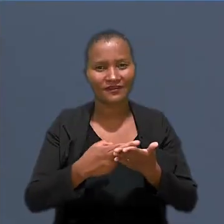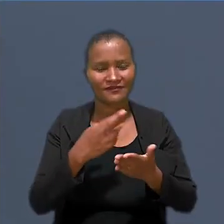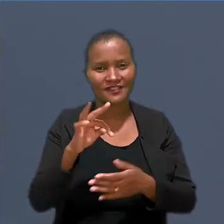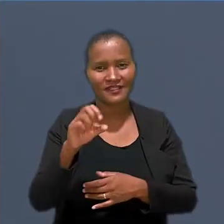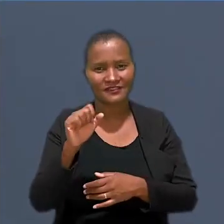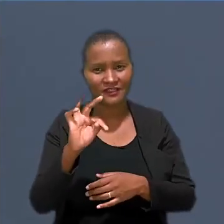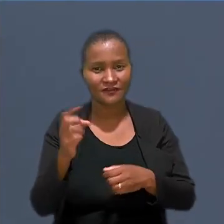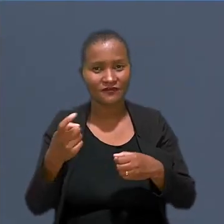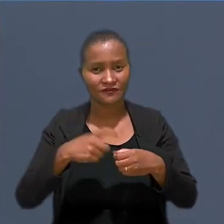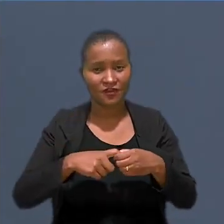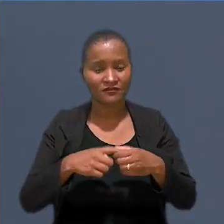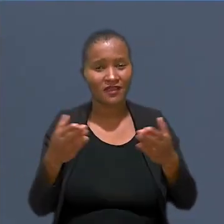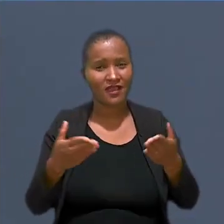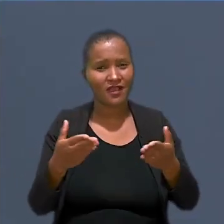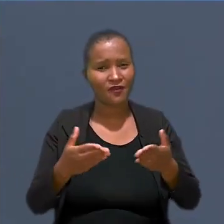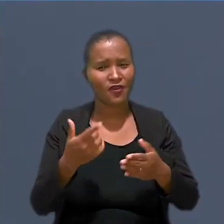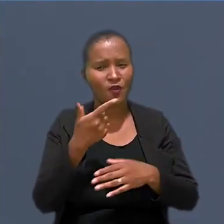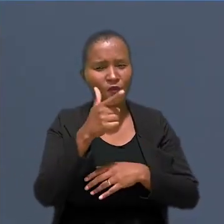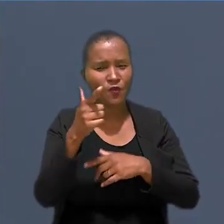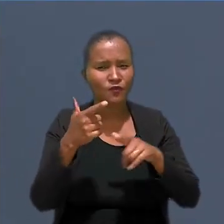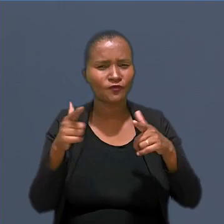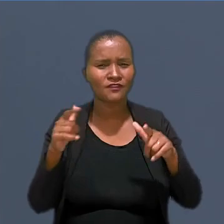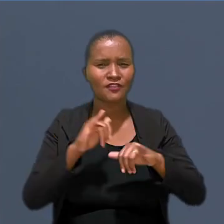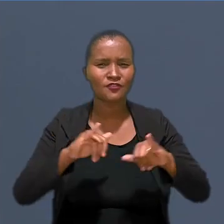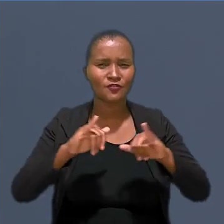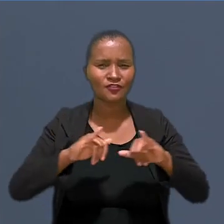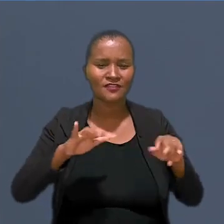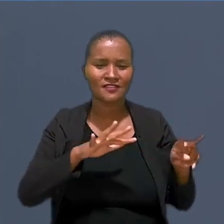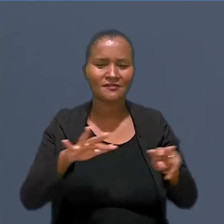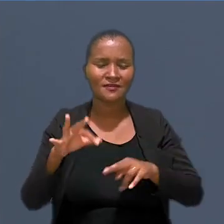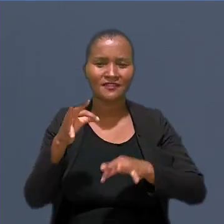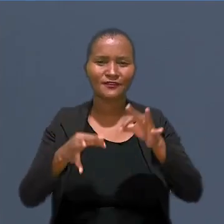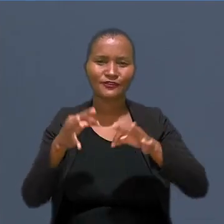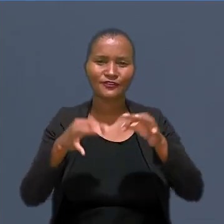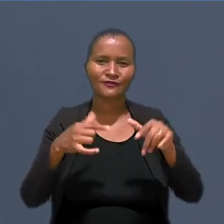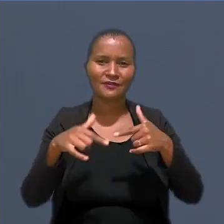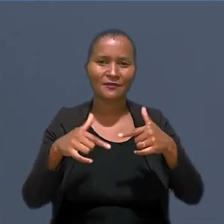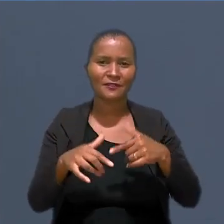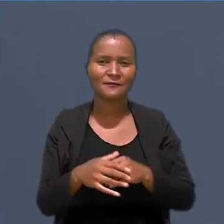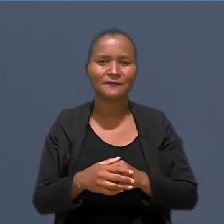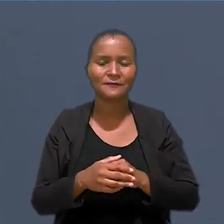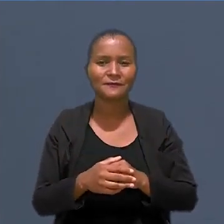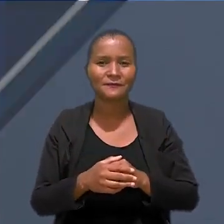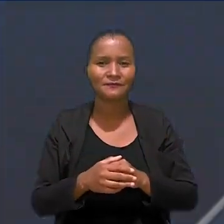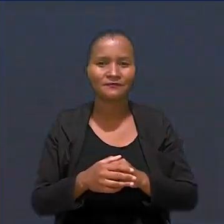O Revista TST está de volta. Fique agora com outras notícias da semana na Justiça do Trabalho.